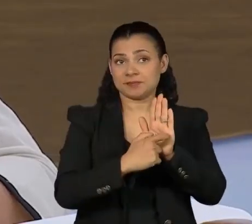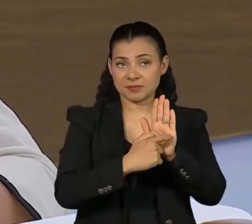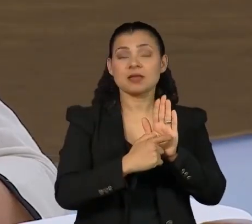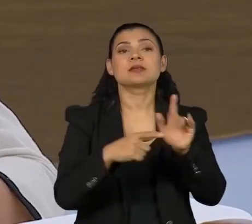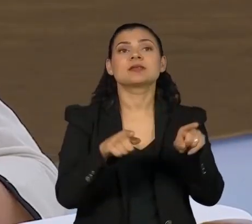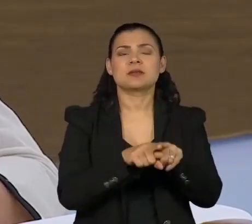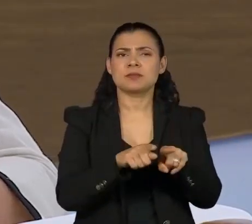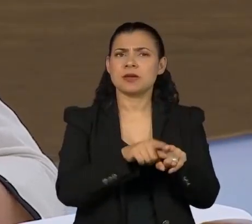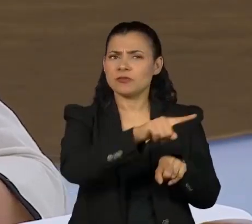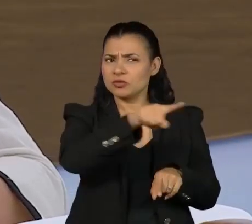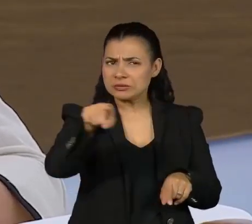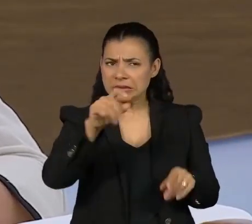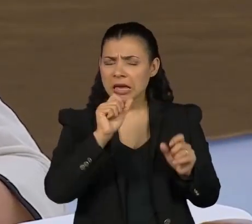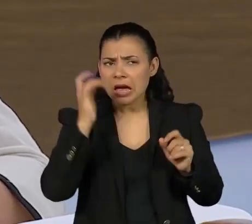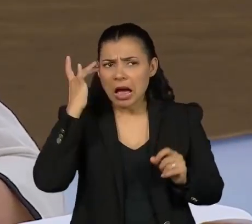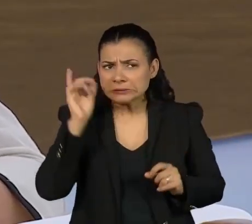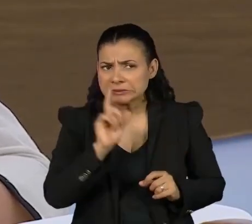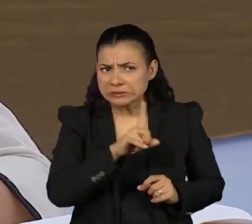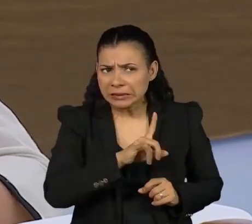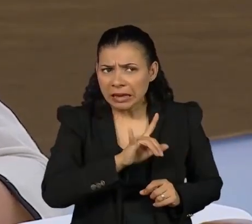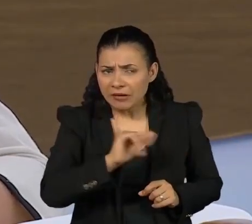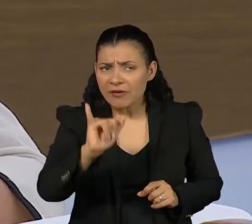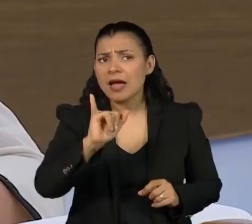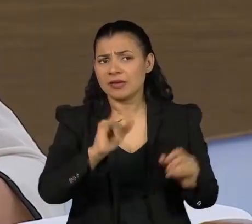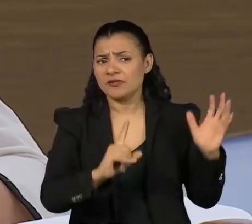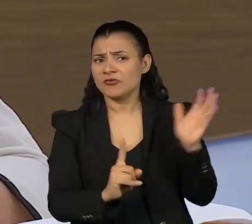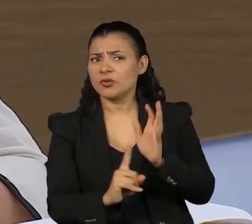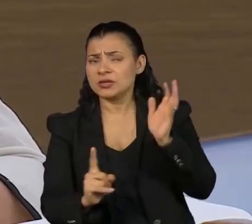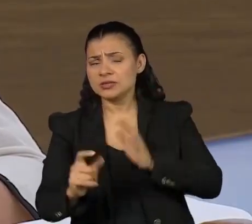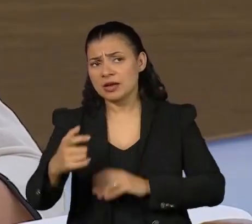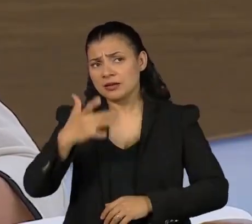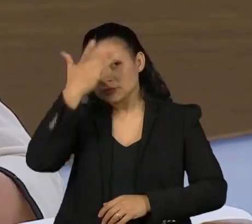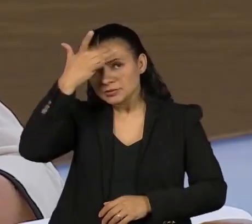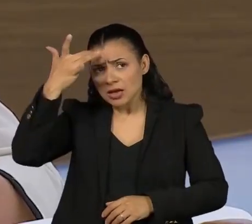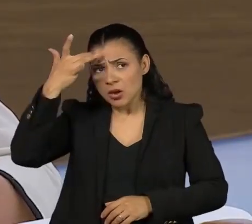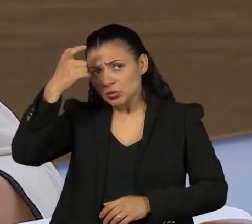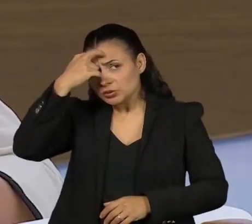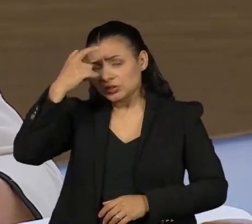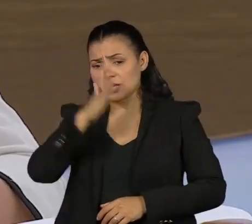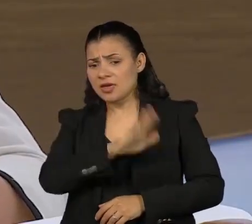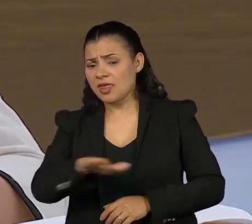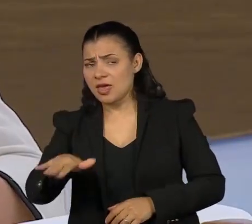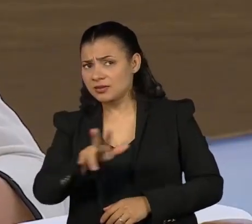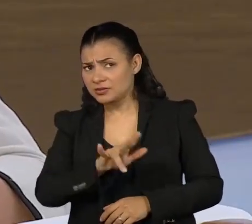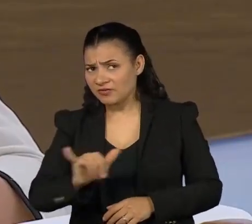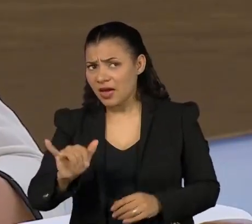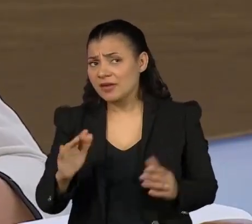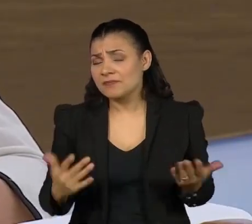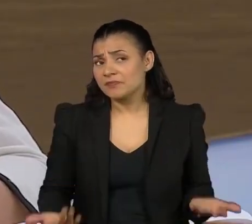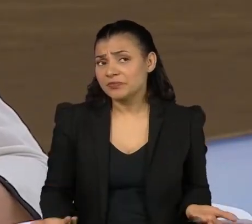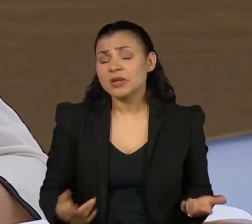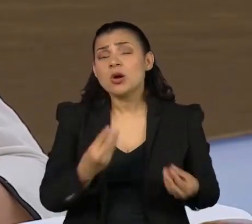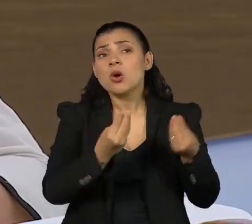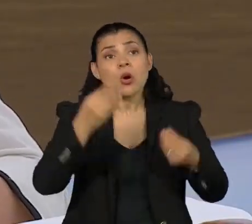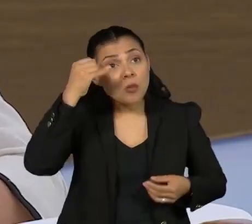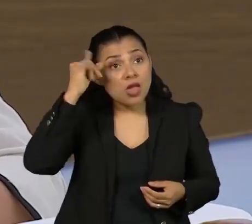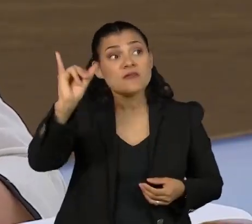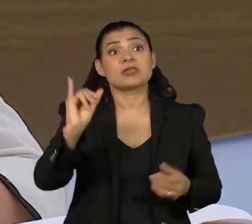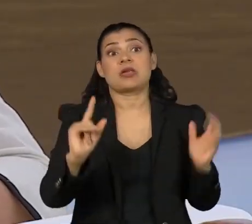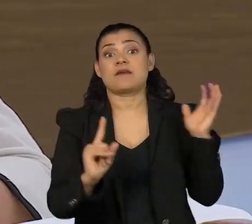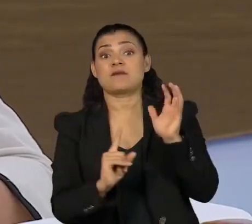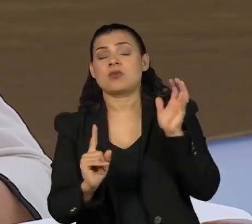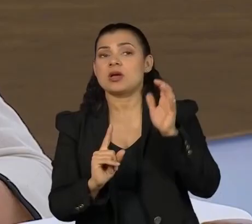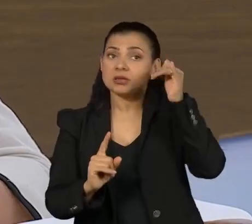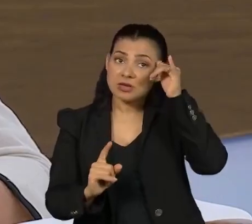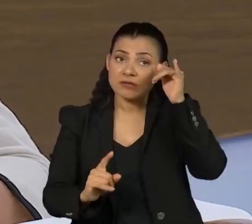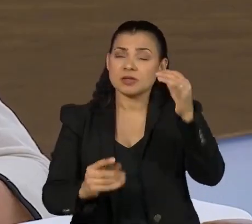acha que essa pode afetar também a saúde mental das crianças de alguma forma? E o que fazer para se prevenir com relação